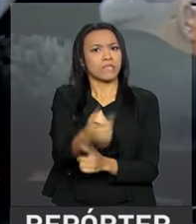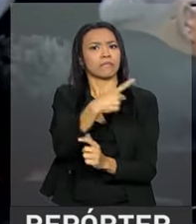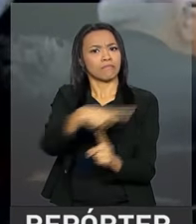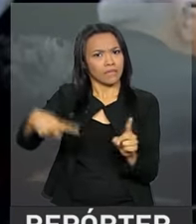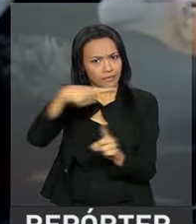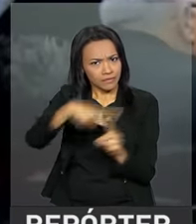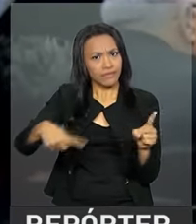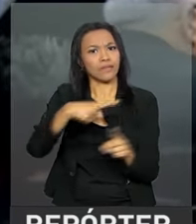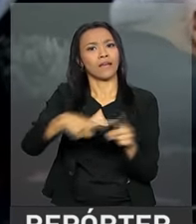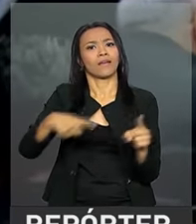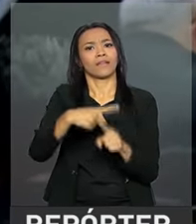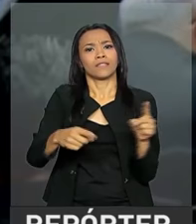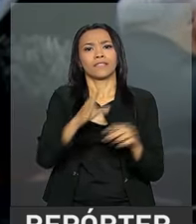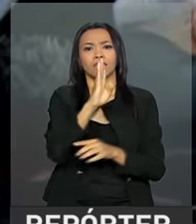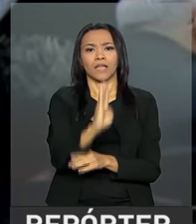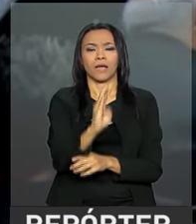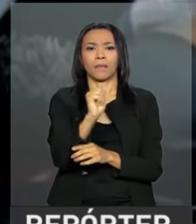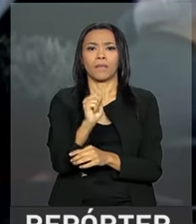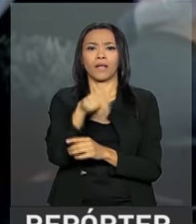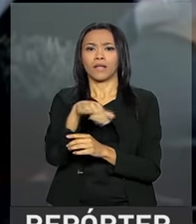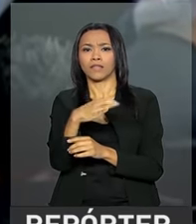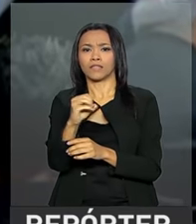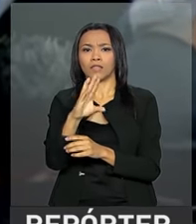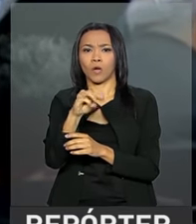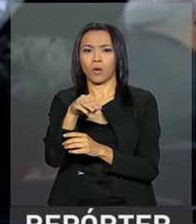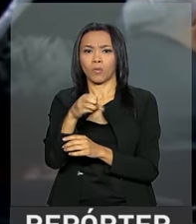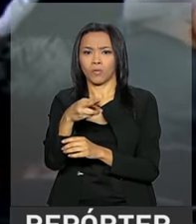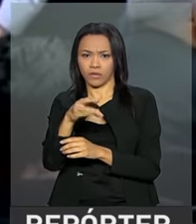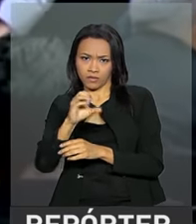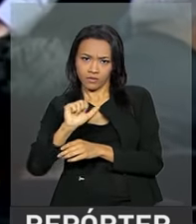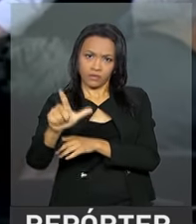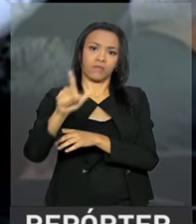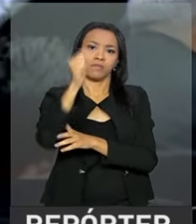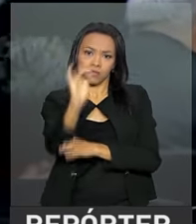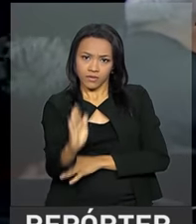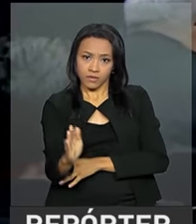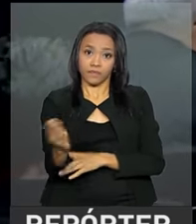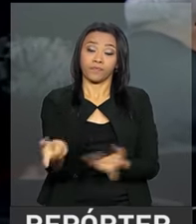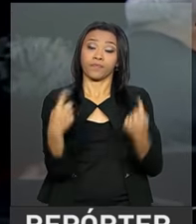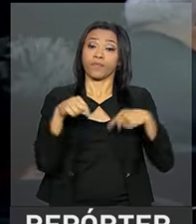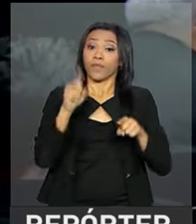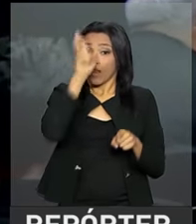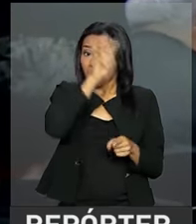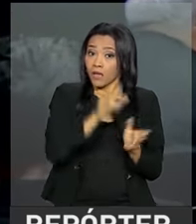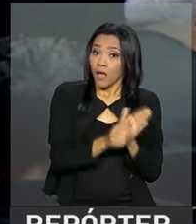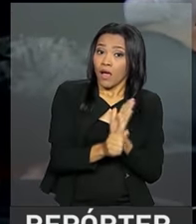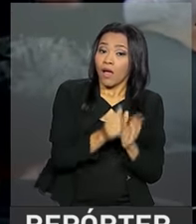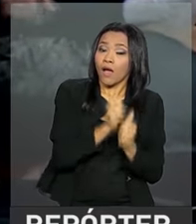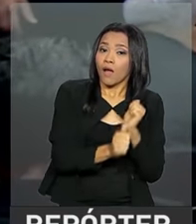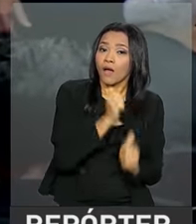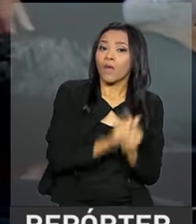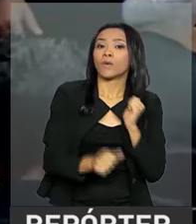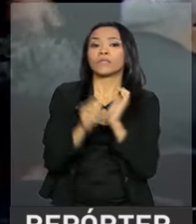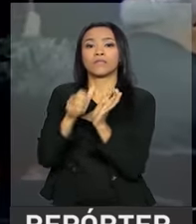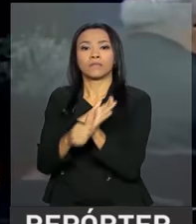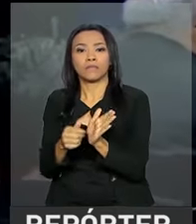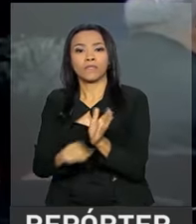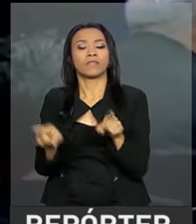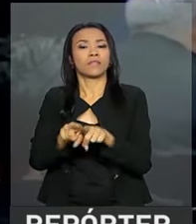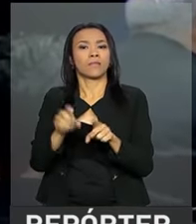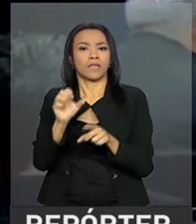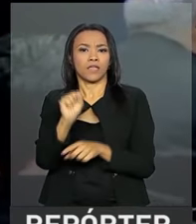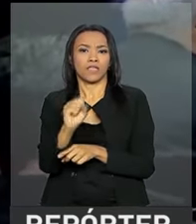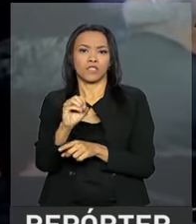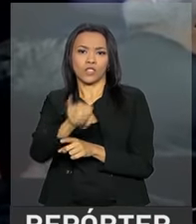metade da balança comercial brasileira na exportação. Lembrando que arroz, milho e soja são